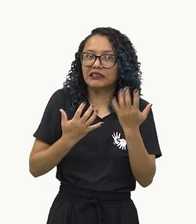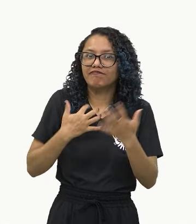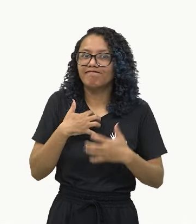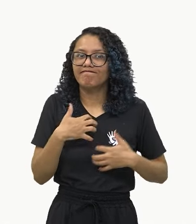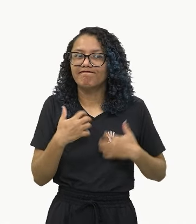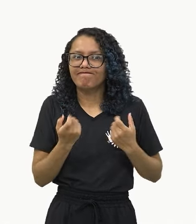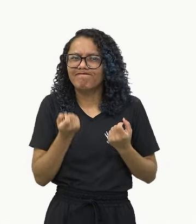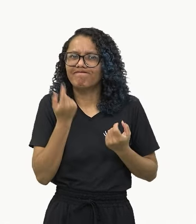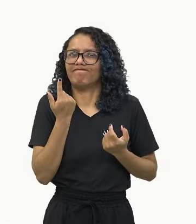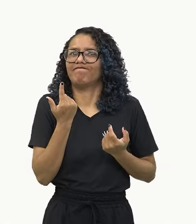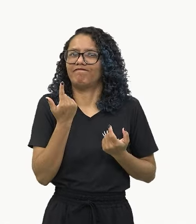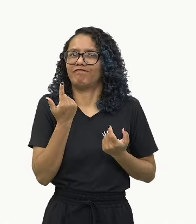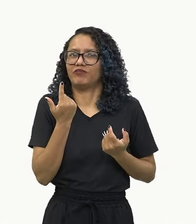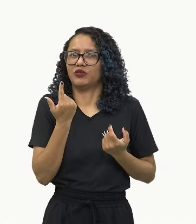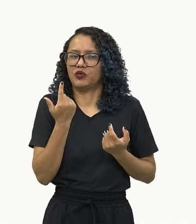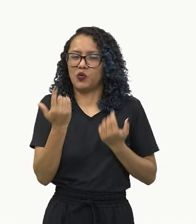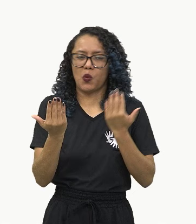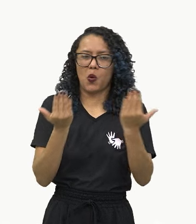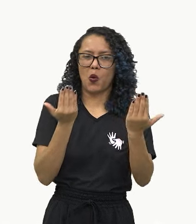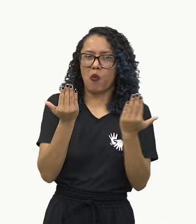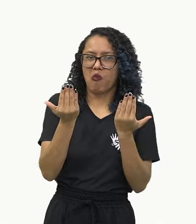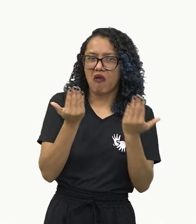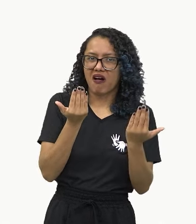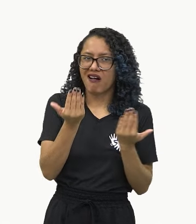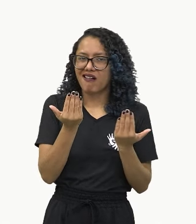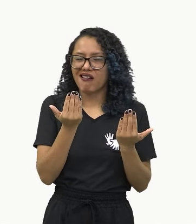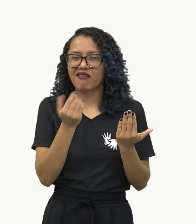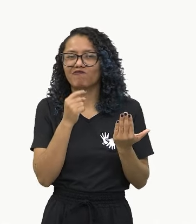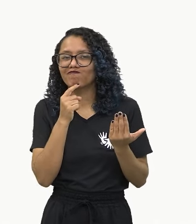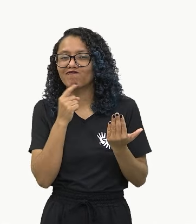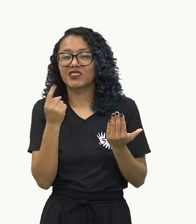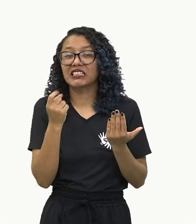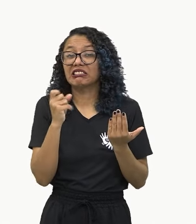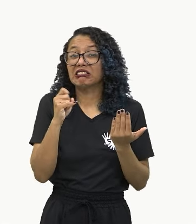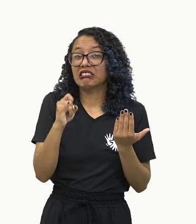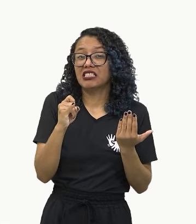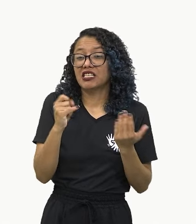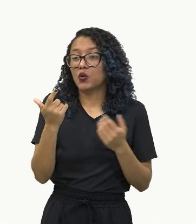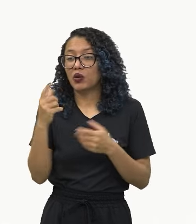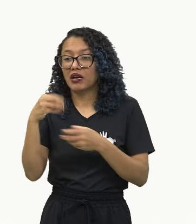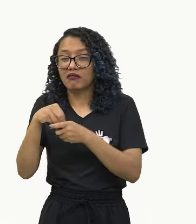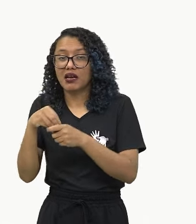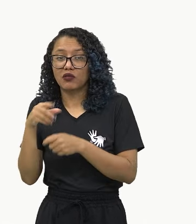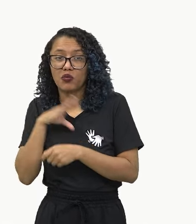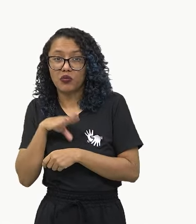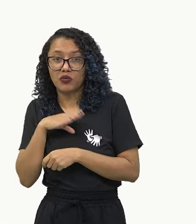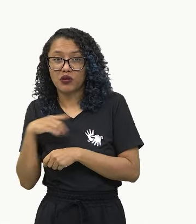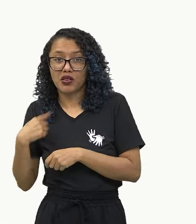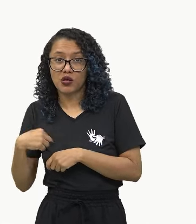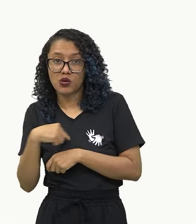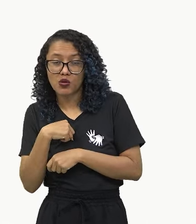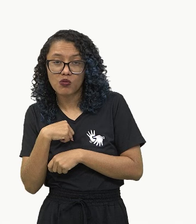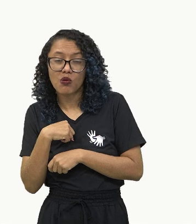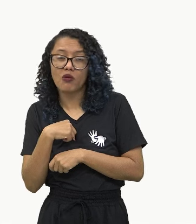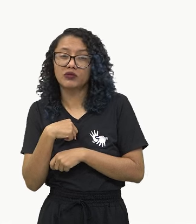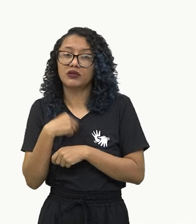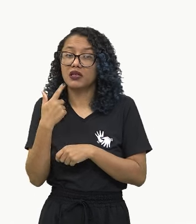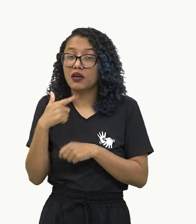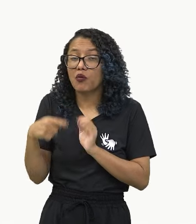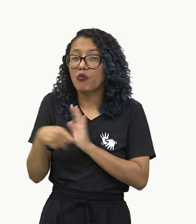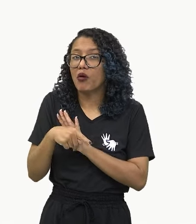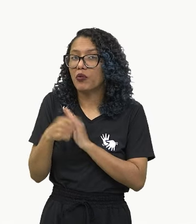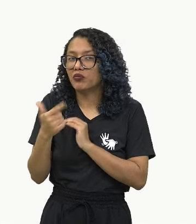gente comparar com algum conteúdo, se esse conteúdo não existe na nossa língua materna. Então, mas o